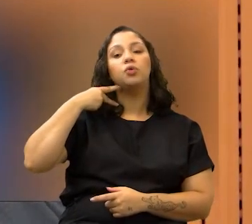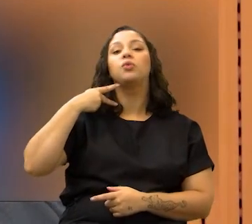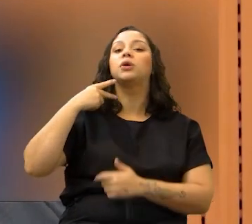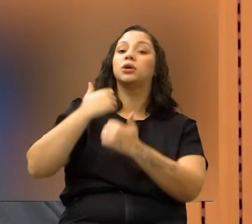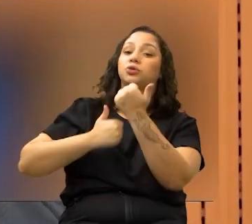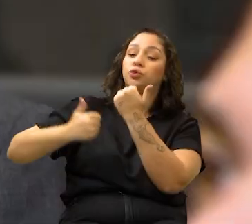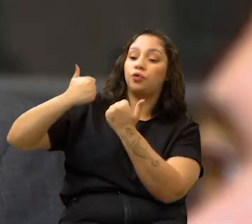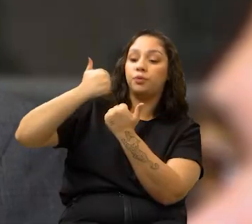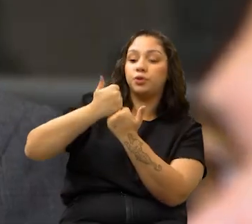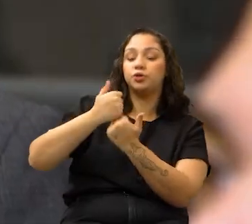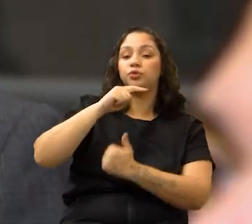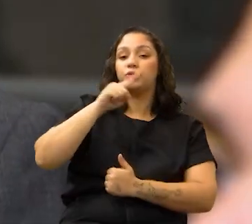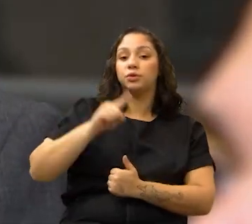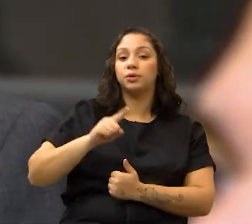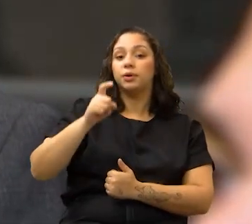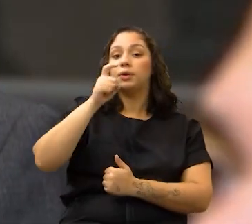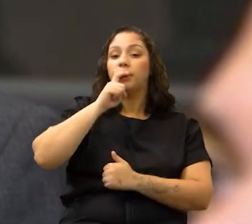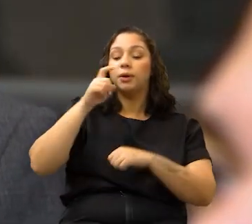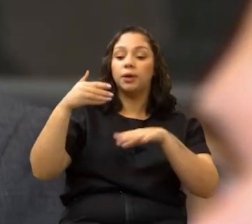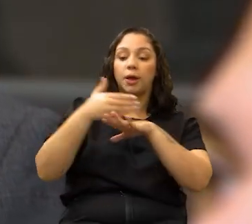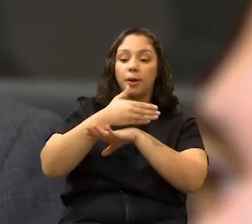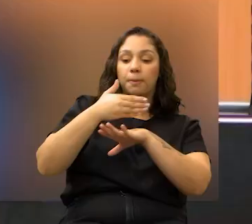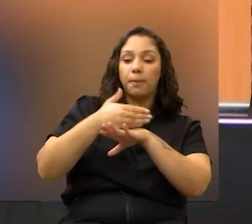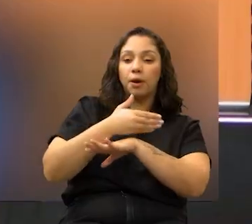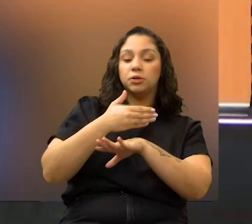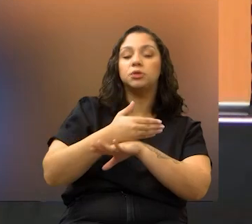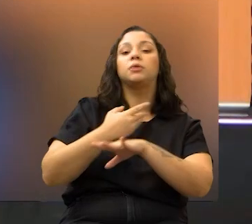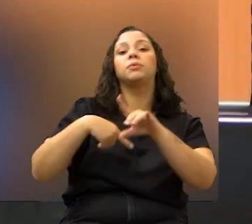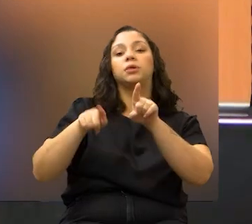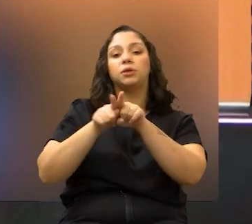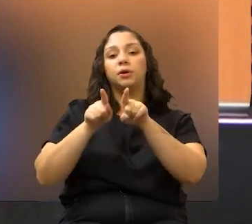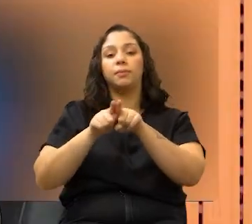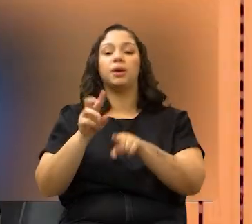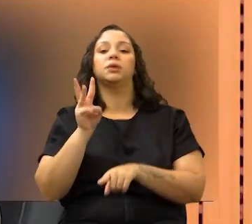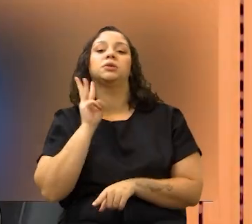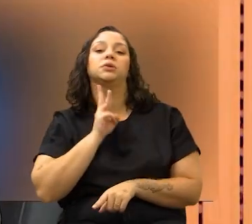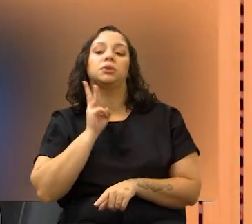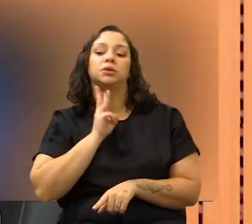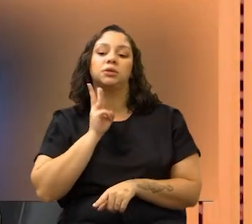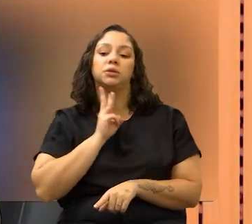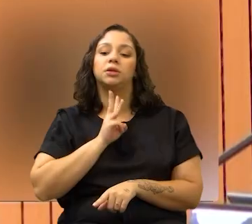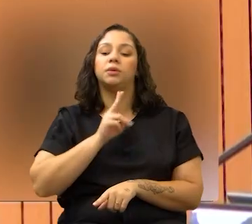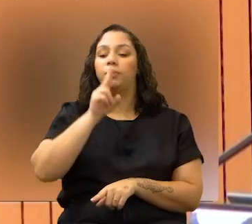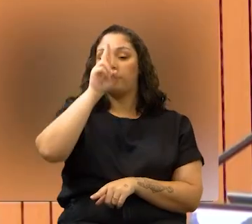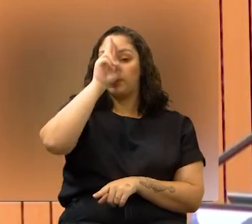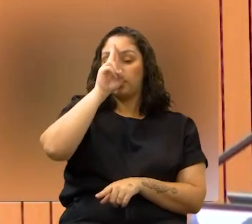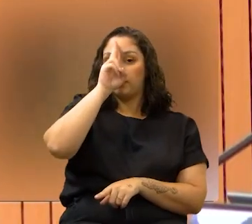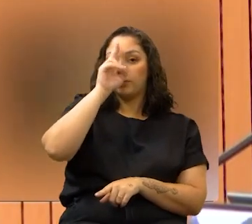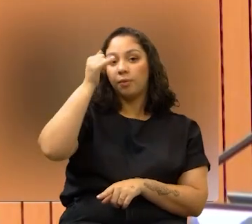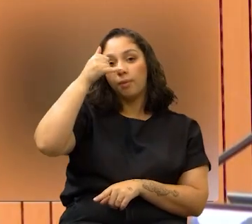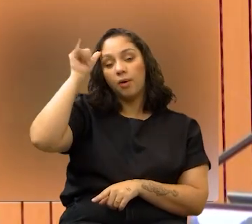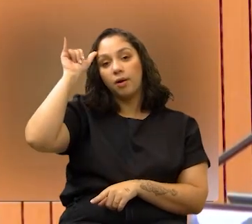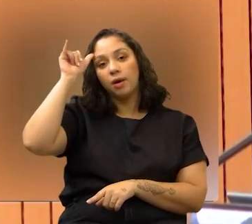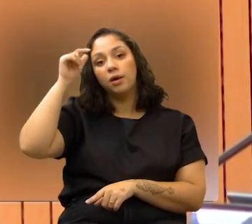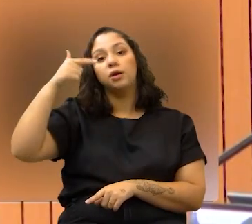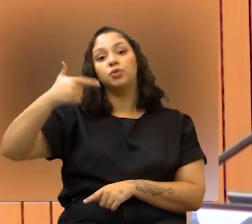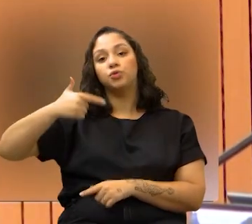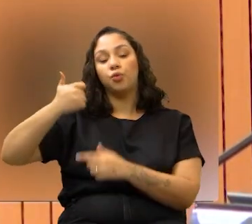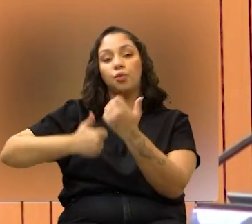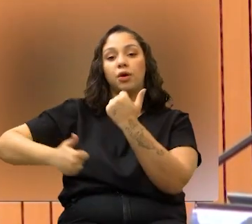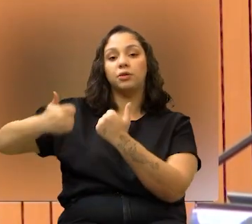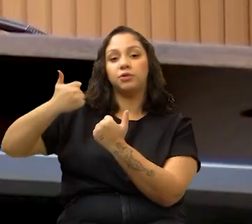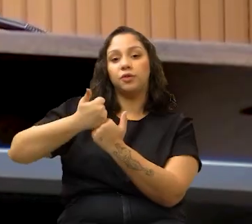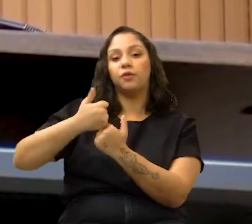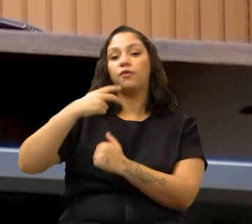ocasião substituiu Zé Carlos, que é membro titular, Cecílio Santos, Felipe Marquesi e Paulo Búfalo, suplente da titular